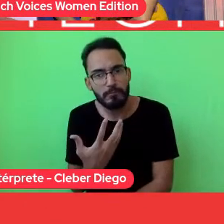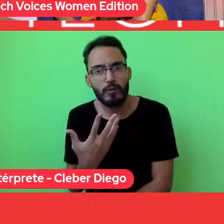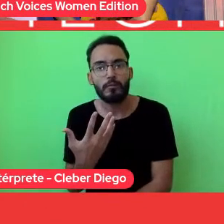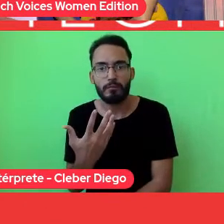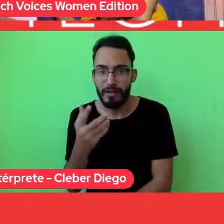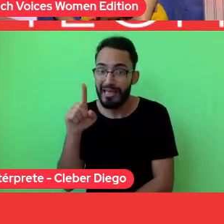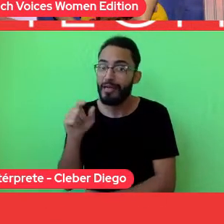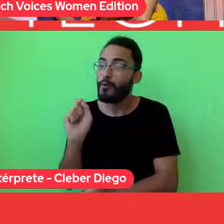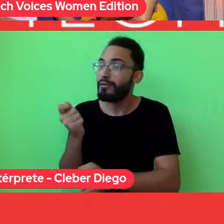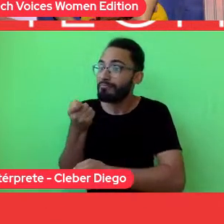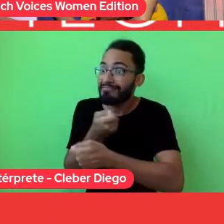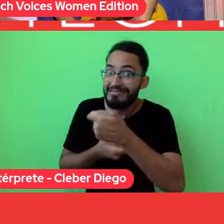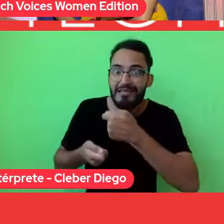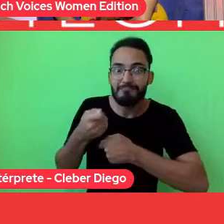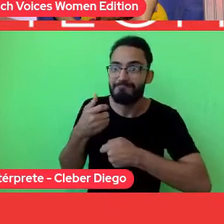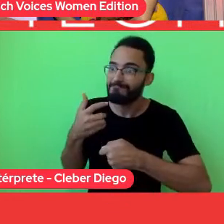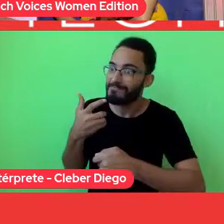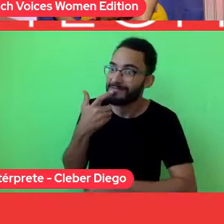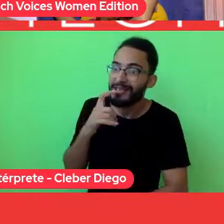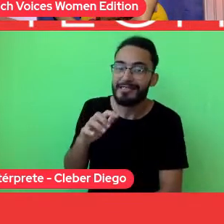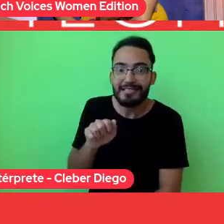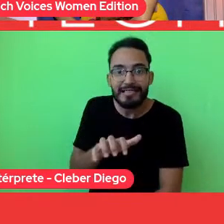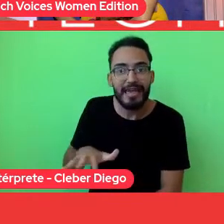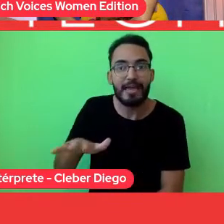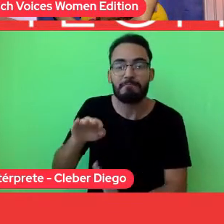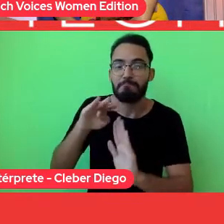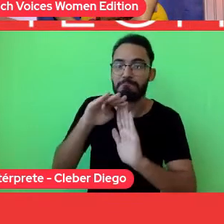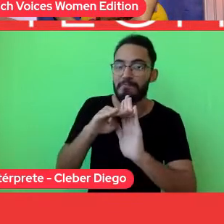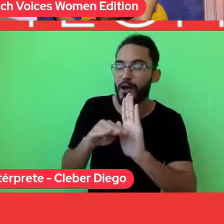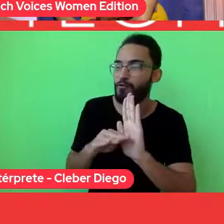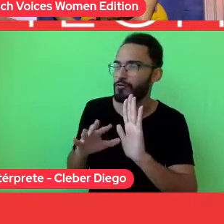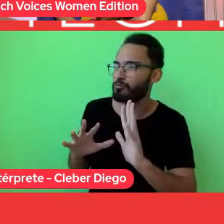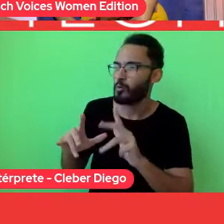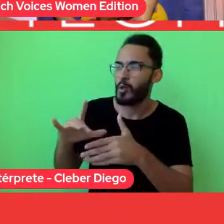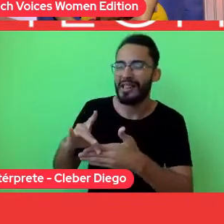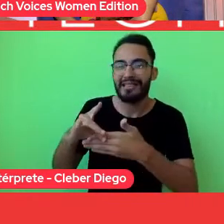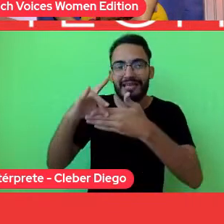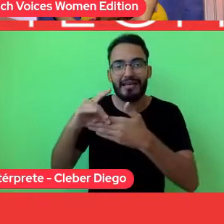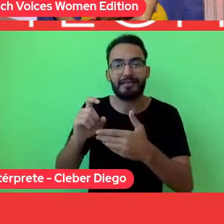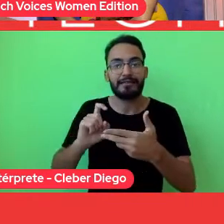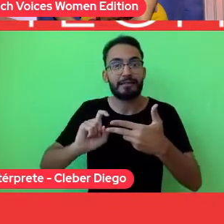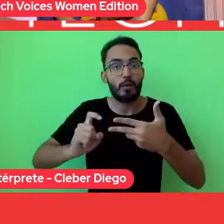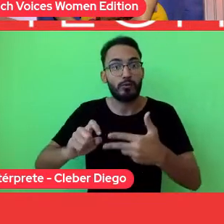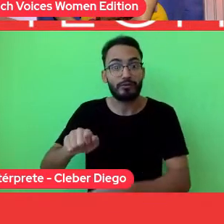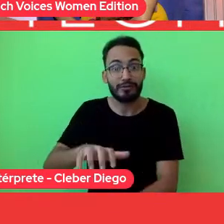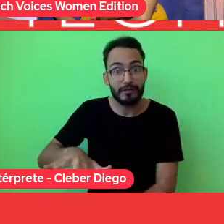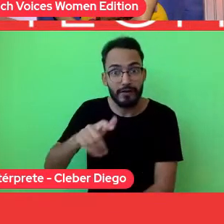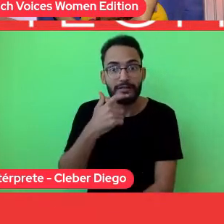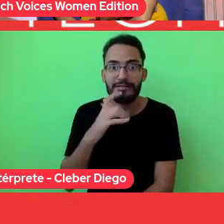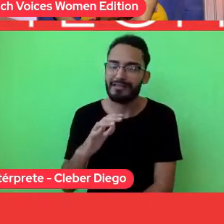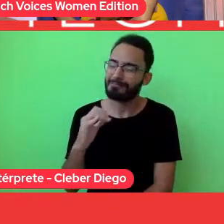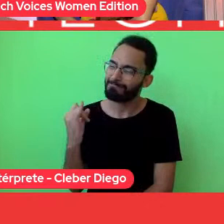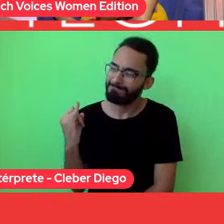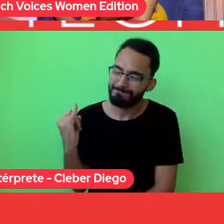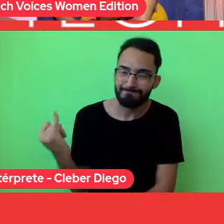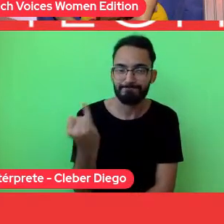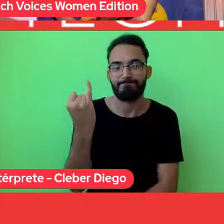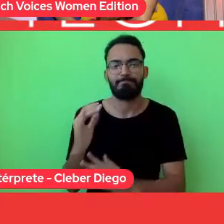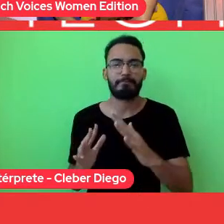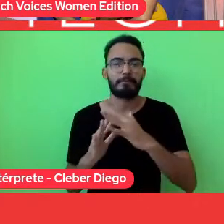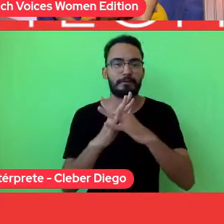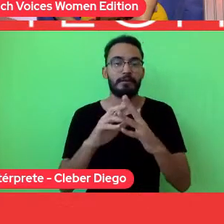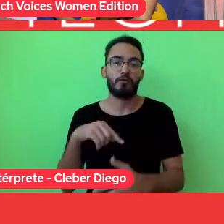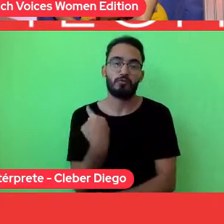business CIT. Então, entrou na pauta de toda a liderança executiva da CIT, então, como um pilar fundamental para nós